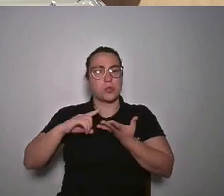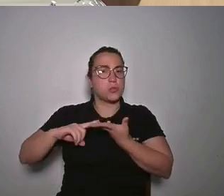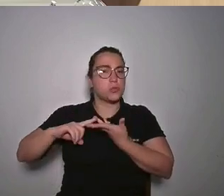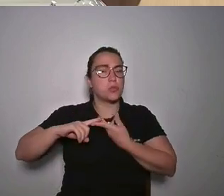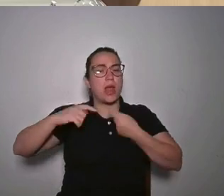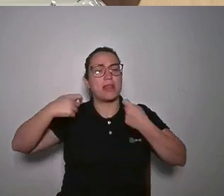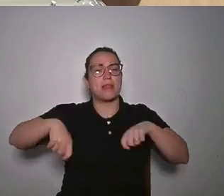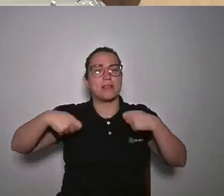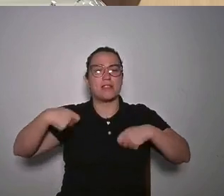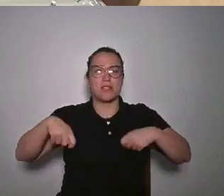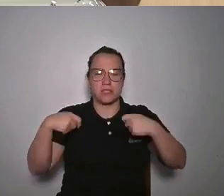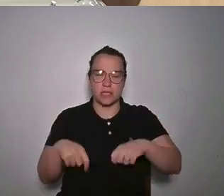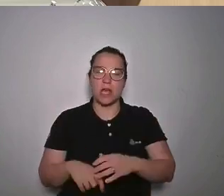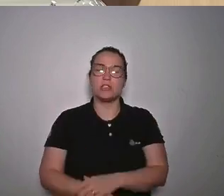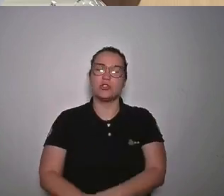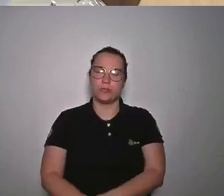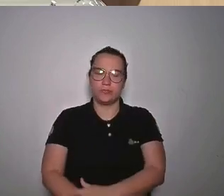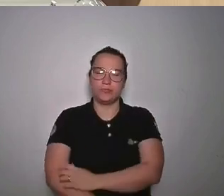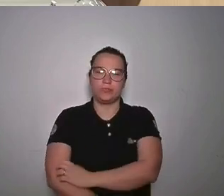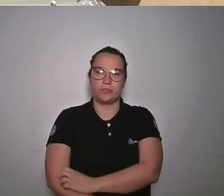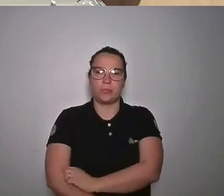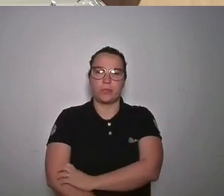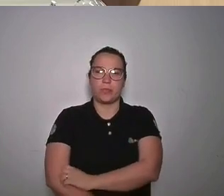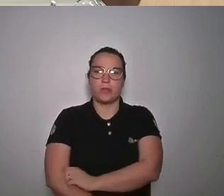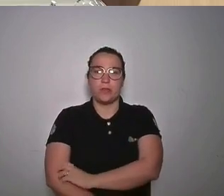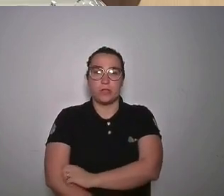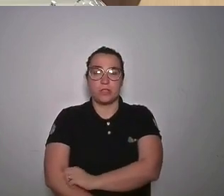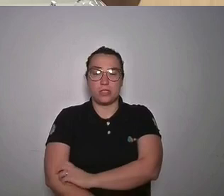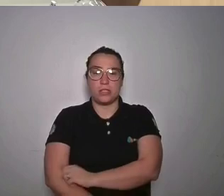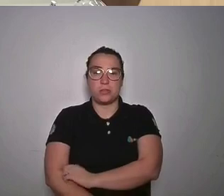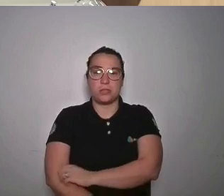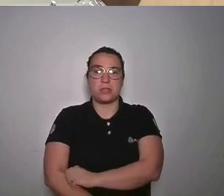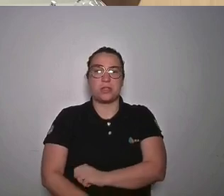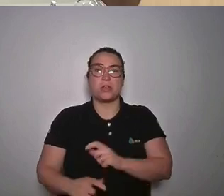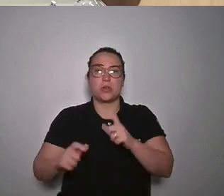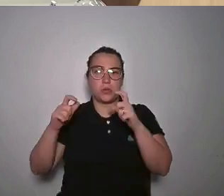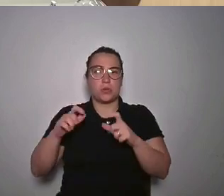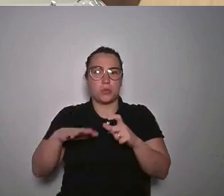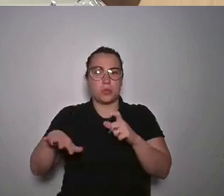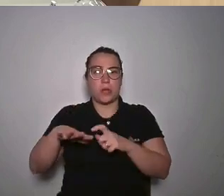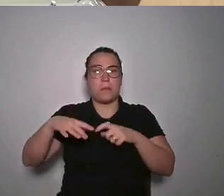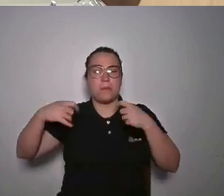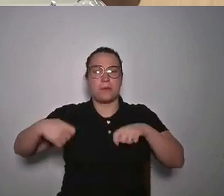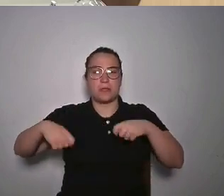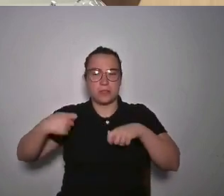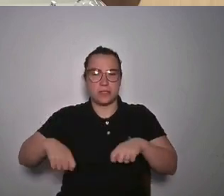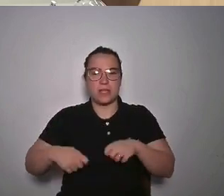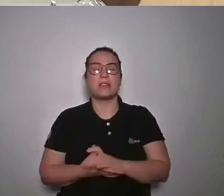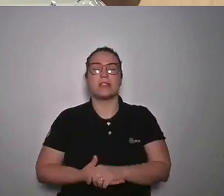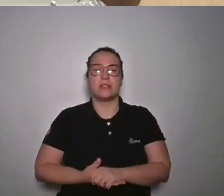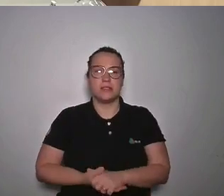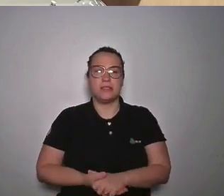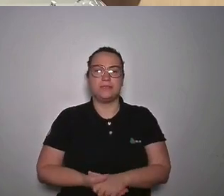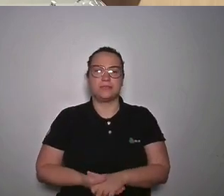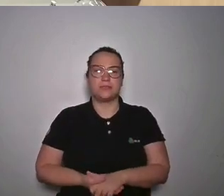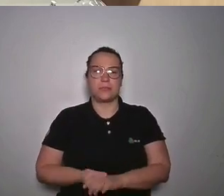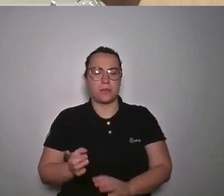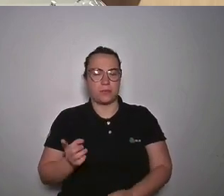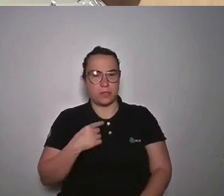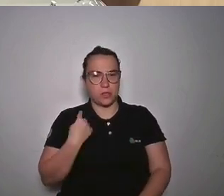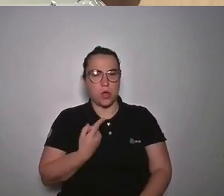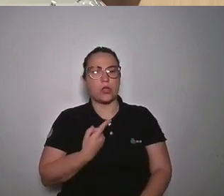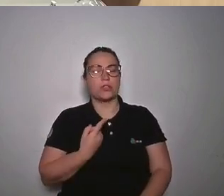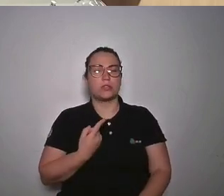necessidades que os bairros e as comunidades precisariam para que a gente